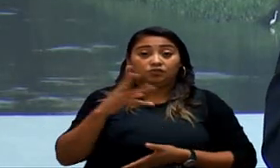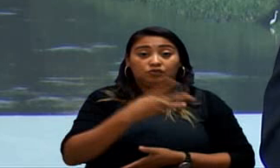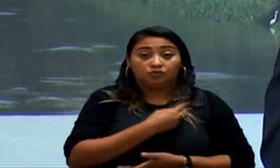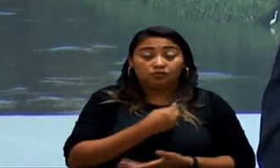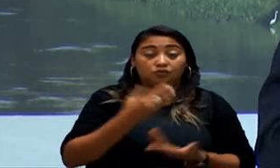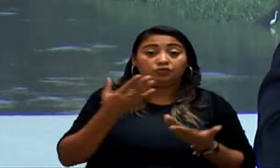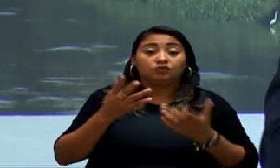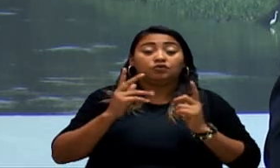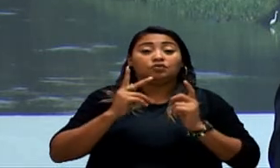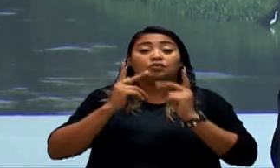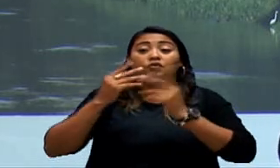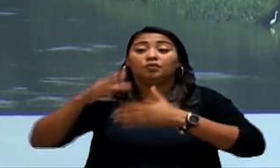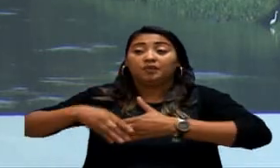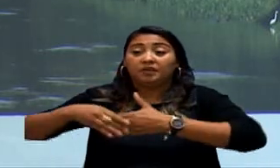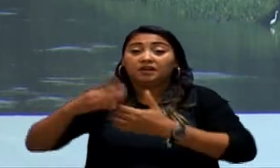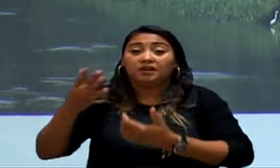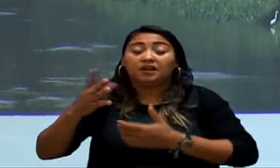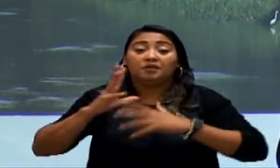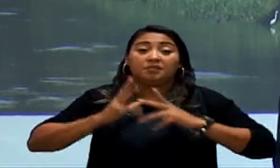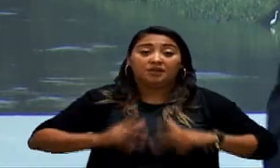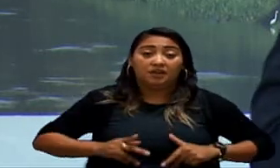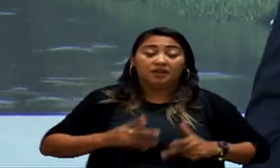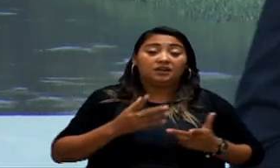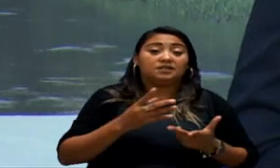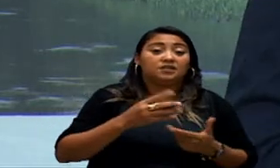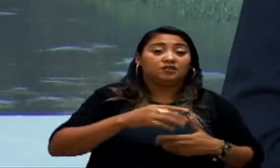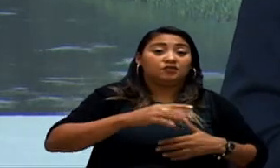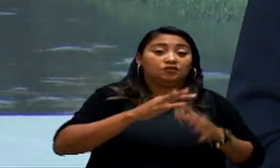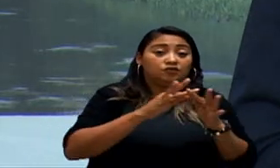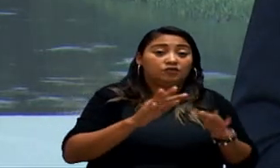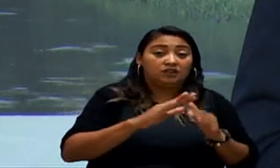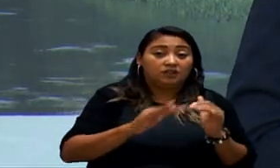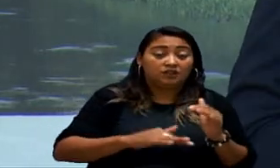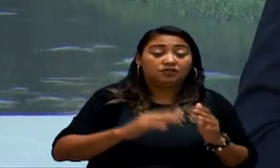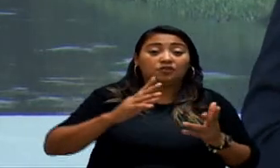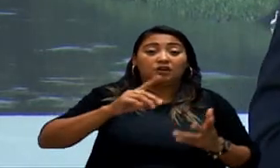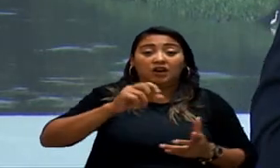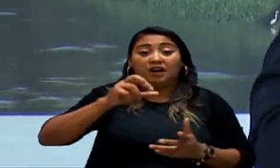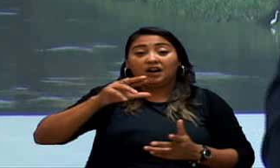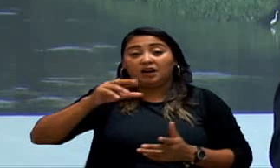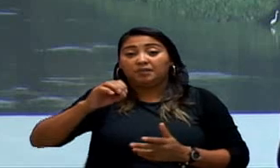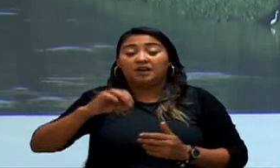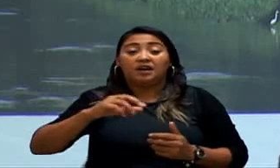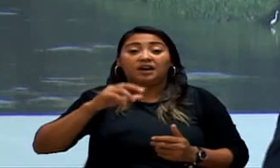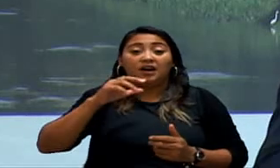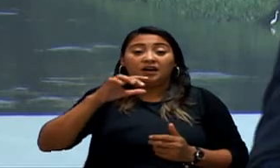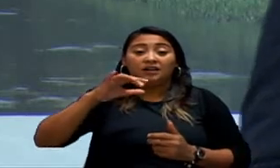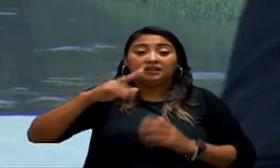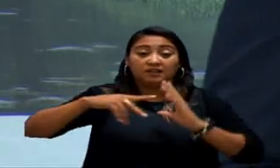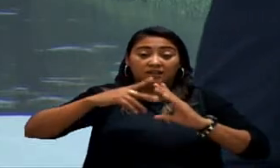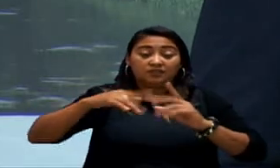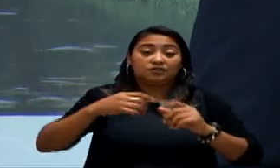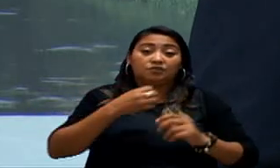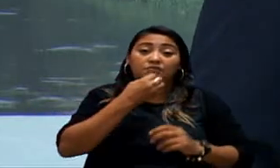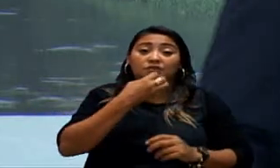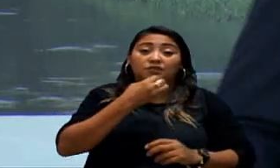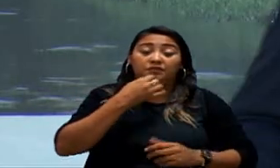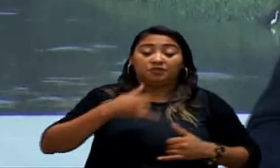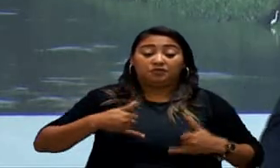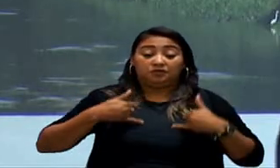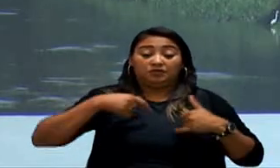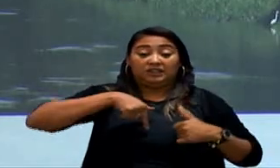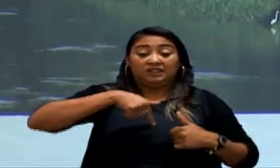o pessoal da limpeza, o jurídico, todas as secretarias aqui, o pessoal da Rádio Câmara. Para mim, é um orgulho estar aqui. E